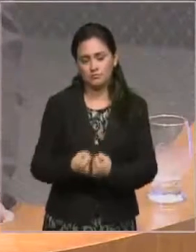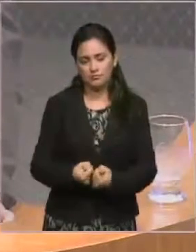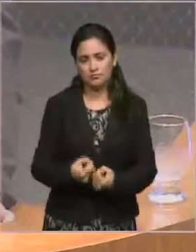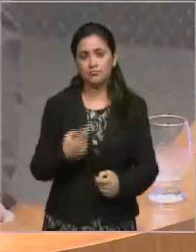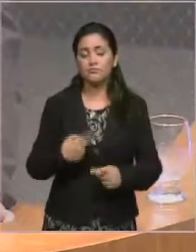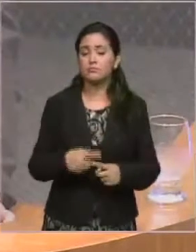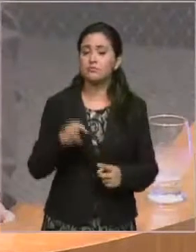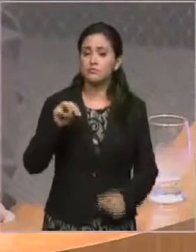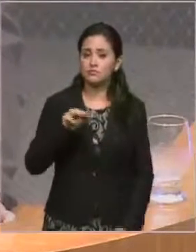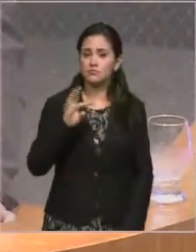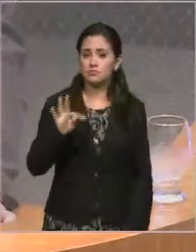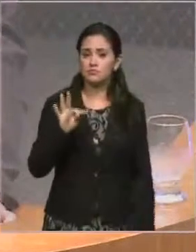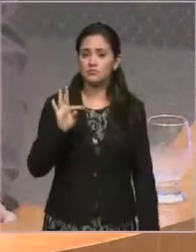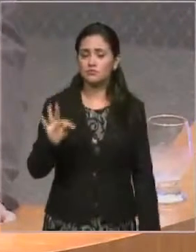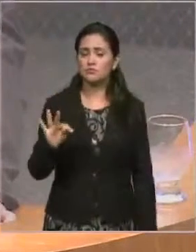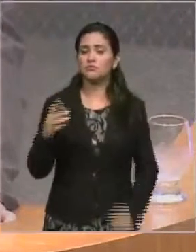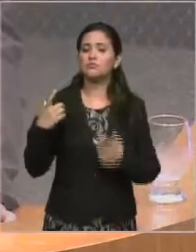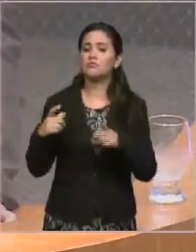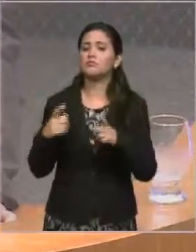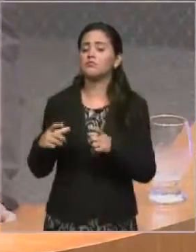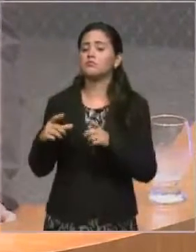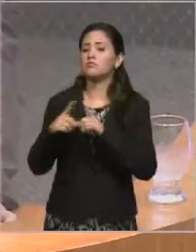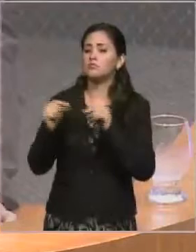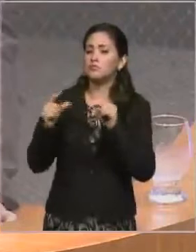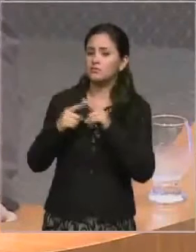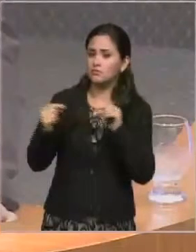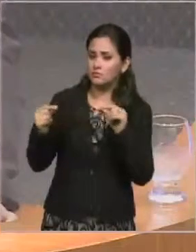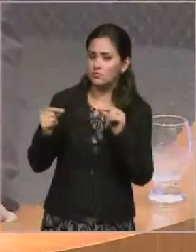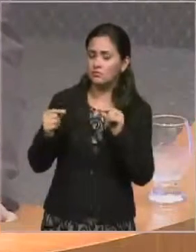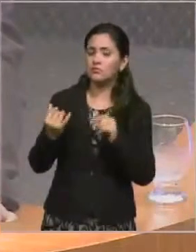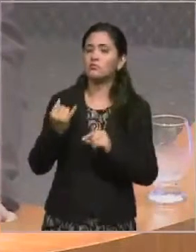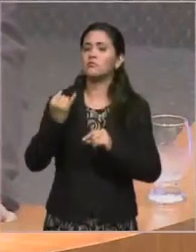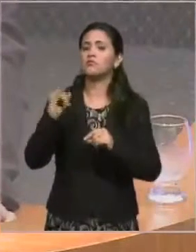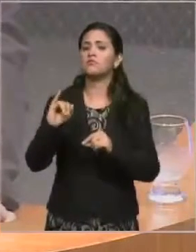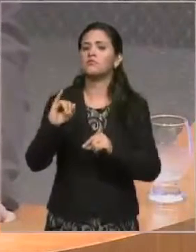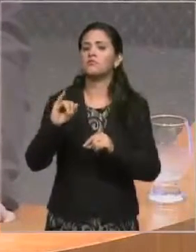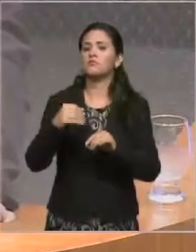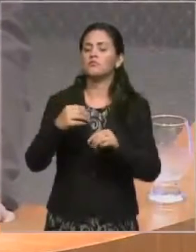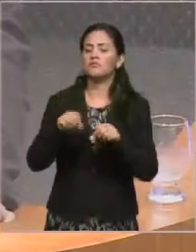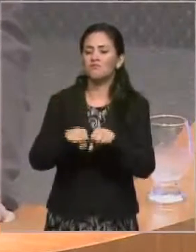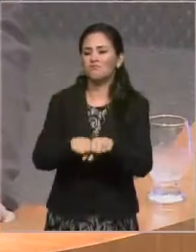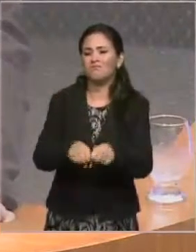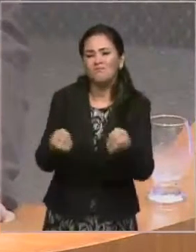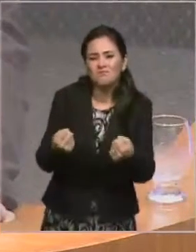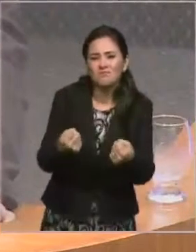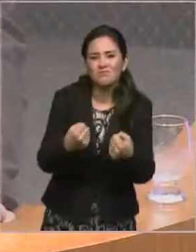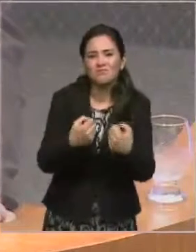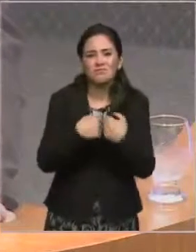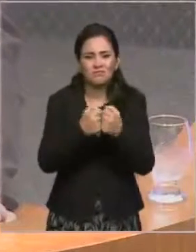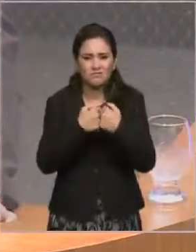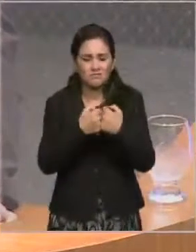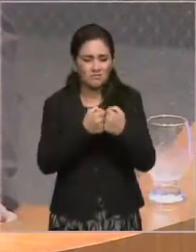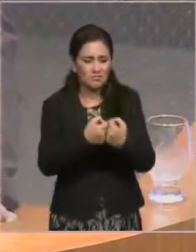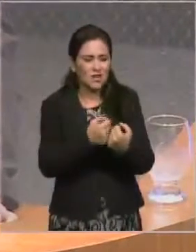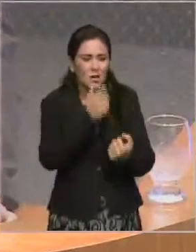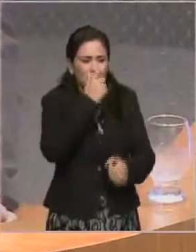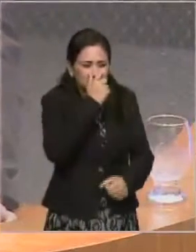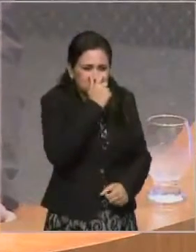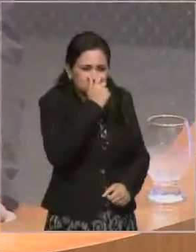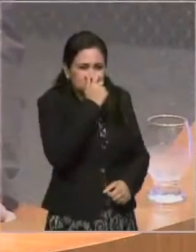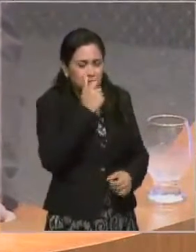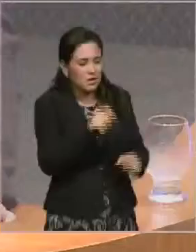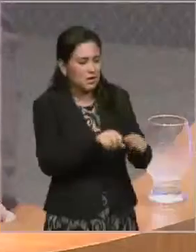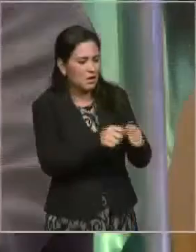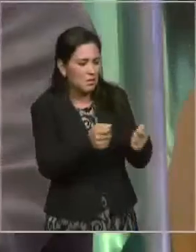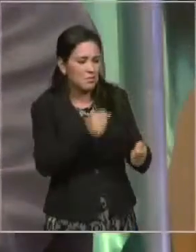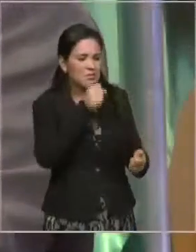fica em Brasília, se o ônibus quebra corriqueiramente, se o ônibus é lotado, se o ônibus